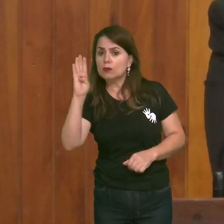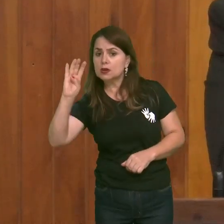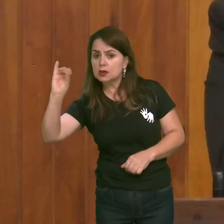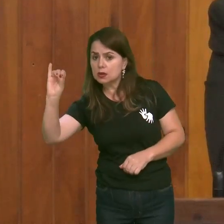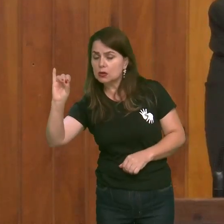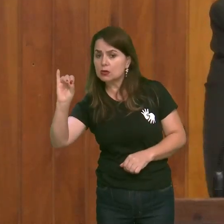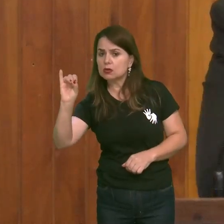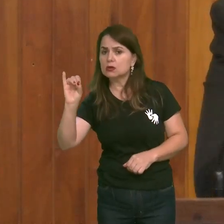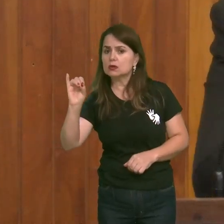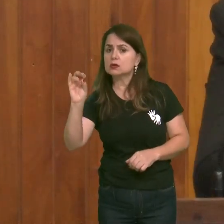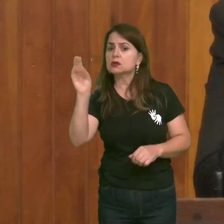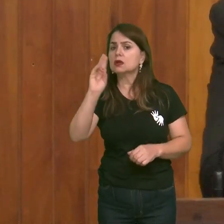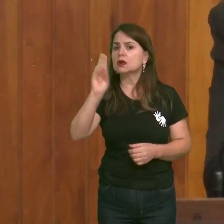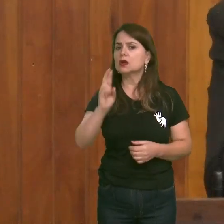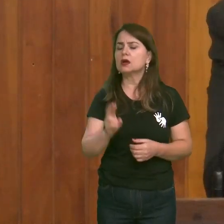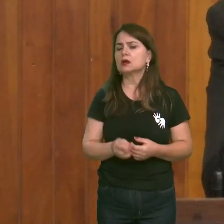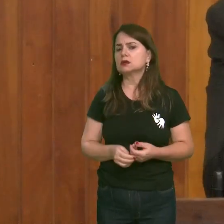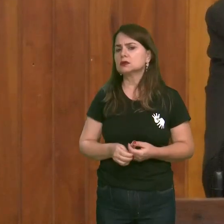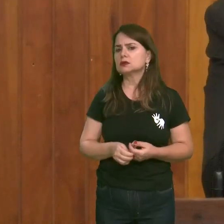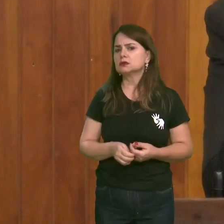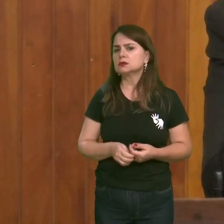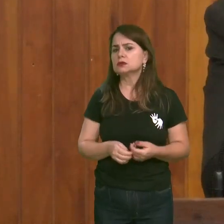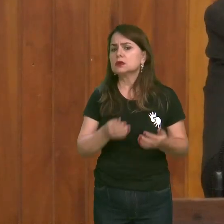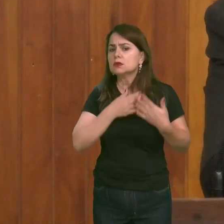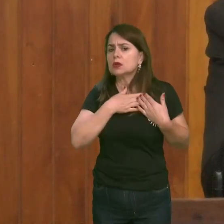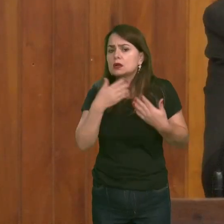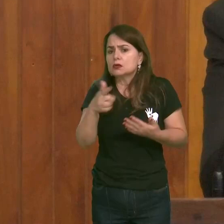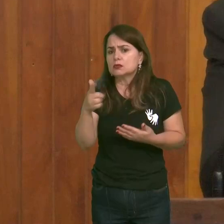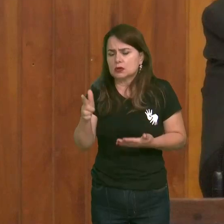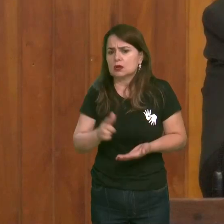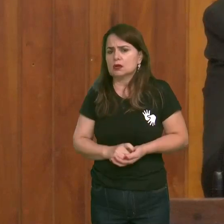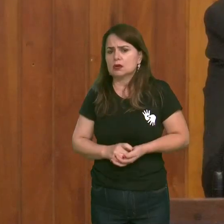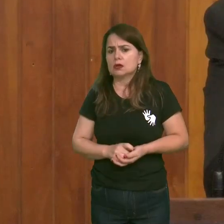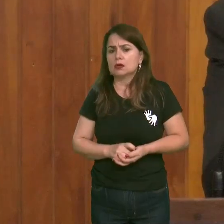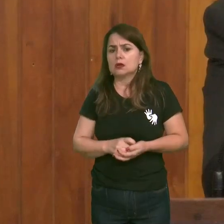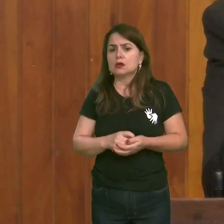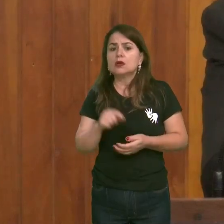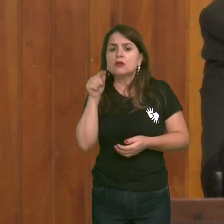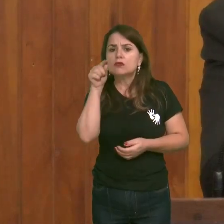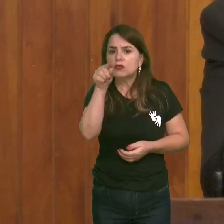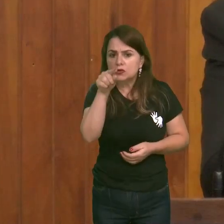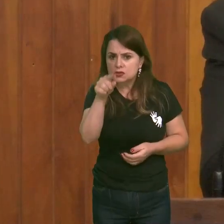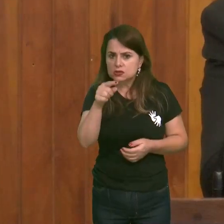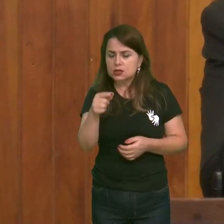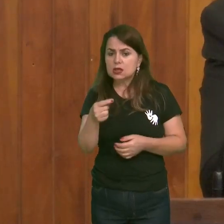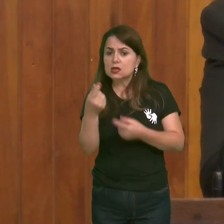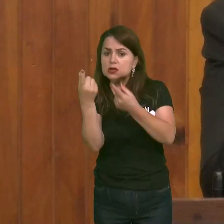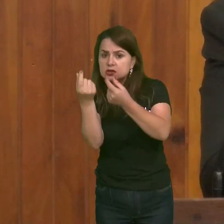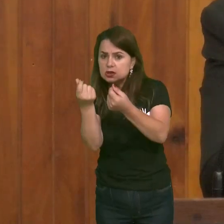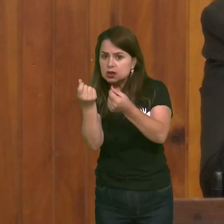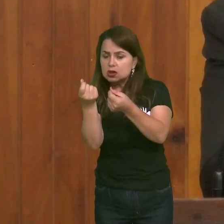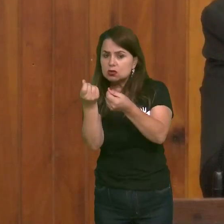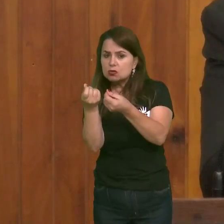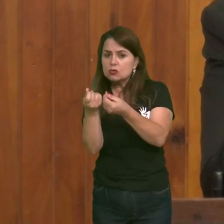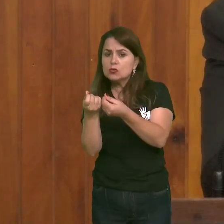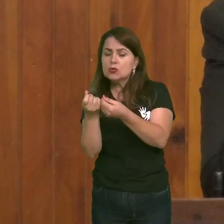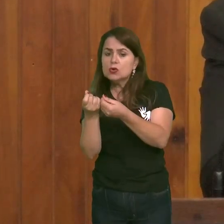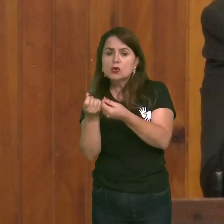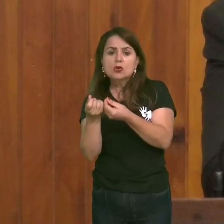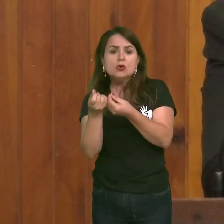sujeito desses e sabe porque não tem retorno para você cidadão de 1 bilhão e 600 milhões de reais